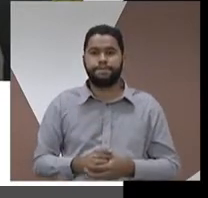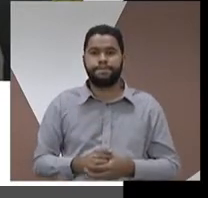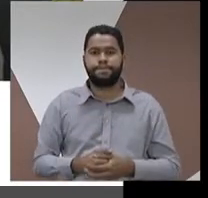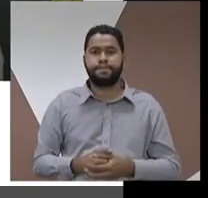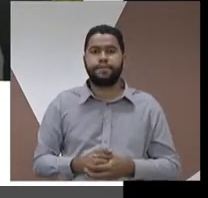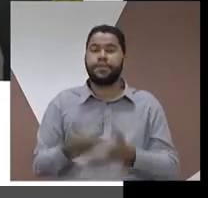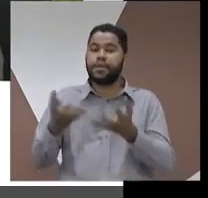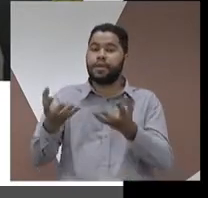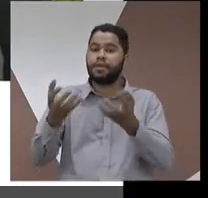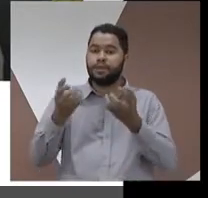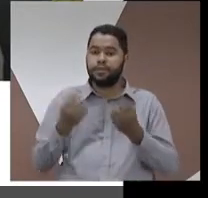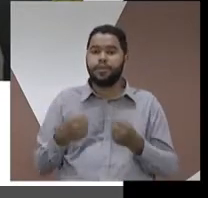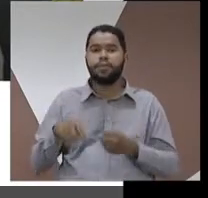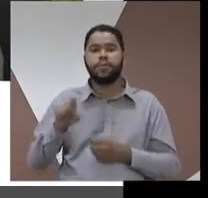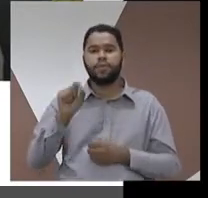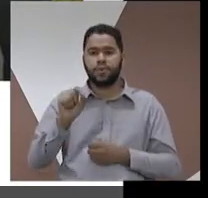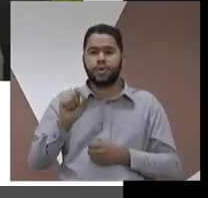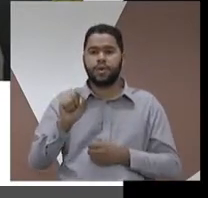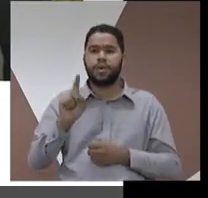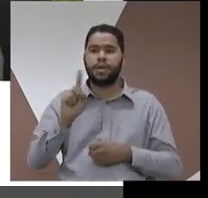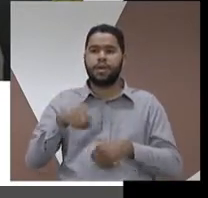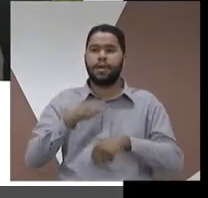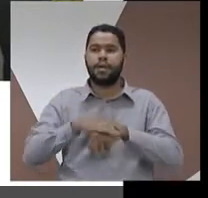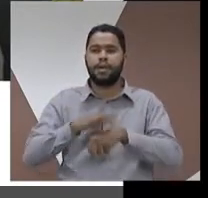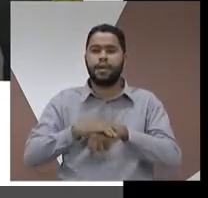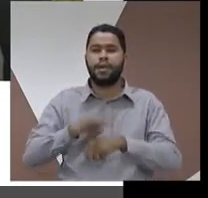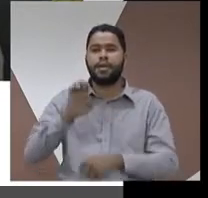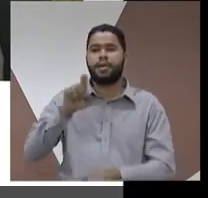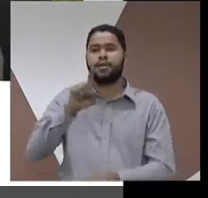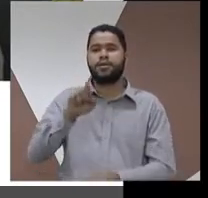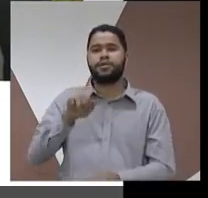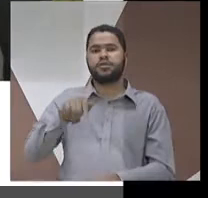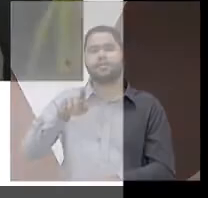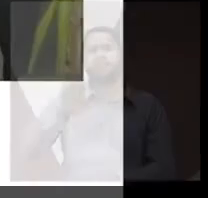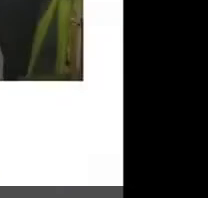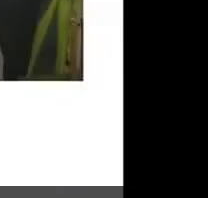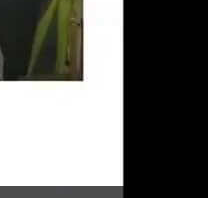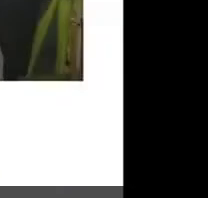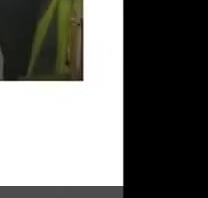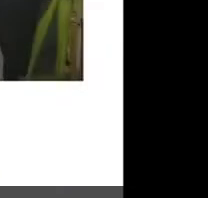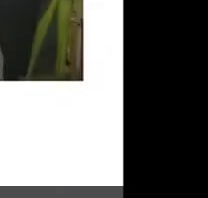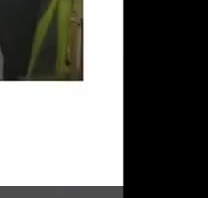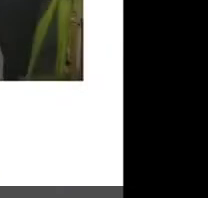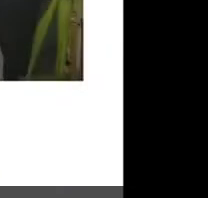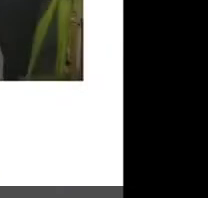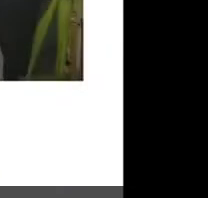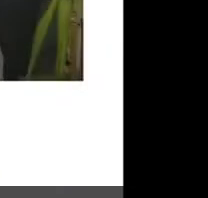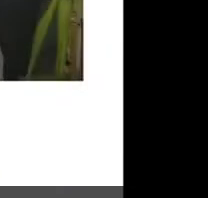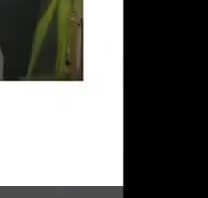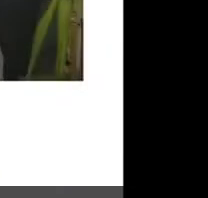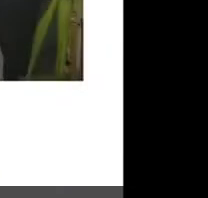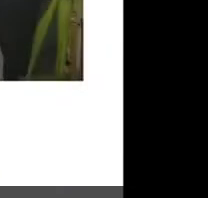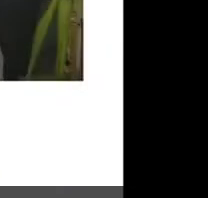Recebemos o que a gente chama aí o PMZ, que é o desenho do traçado dentro do georreferenciado, né? No dia 1º